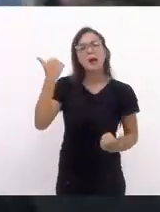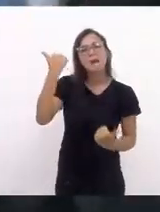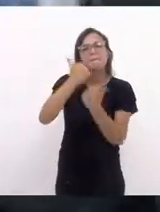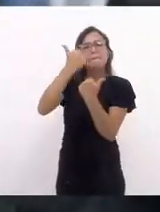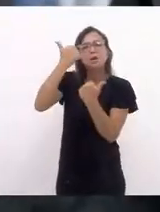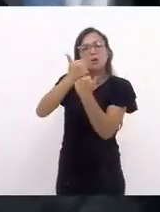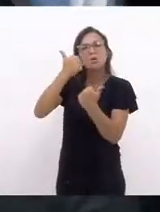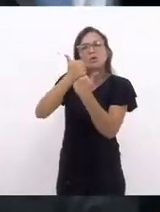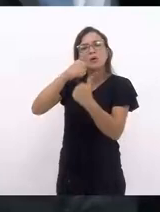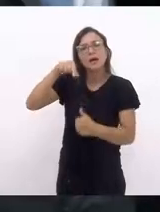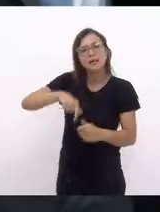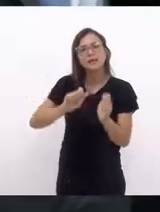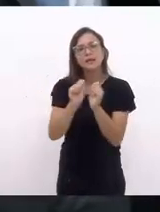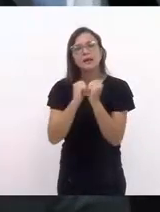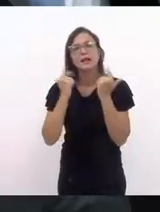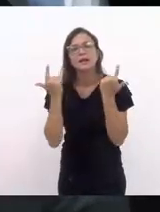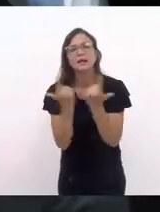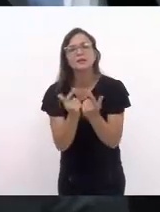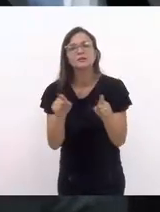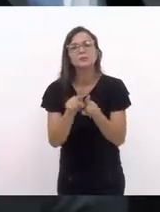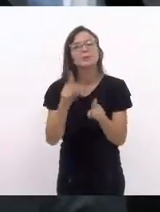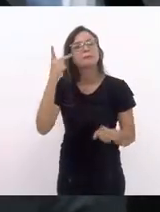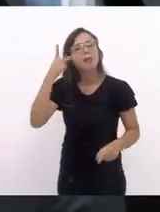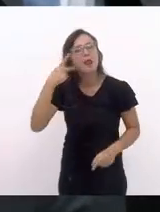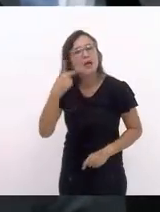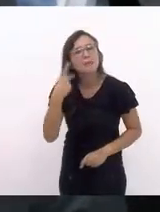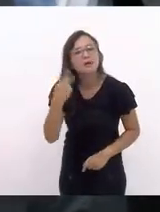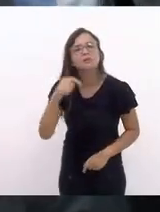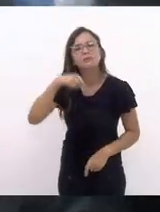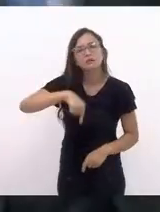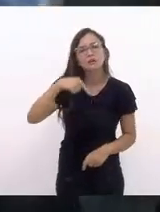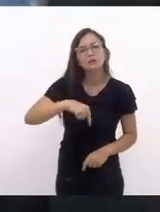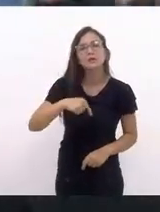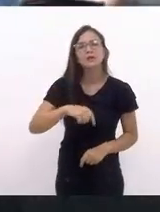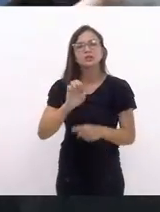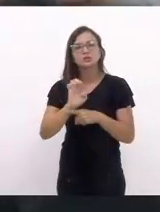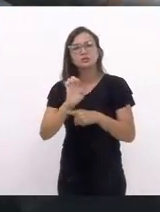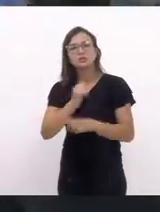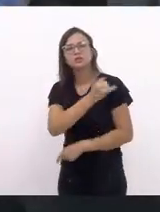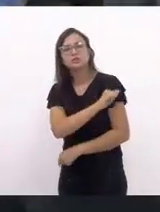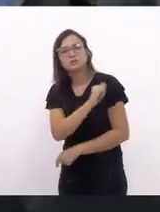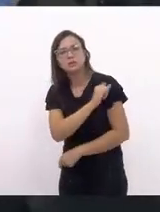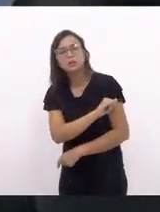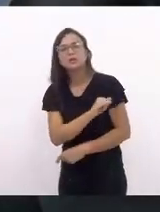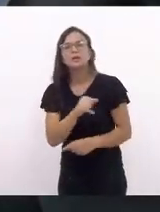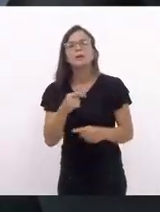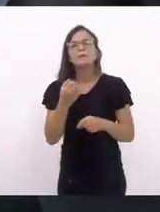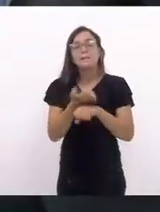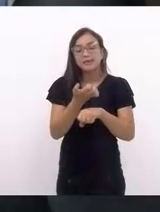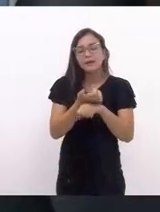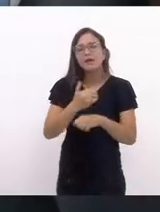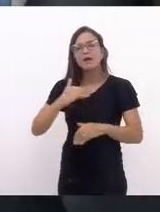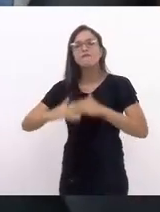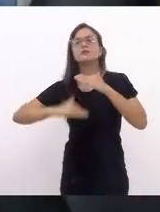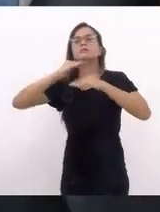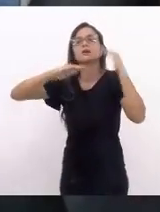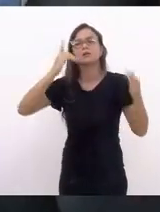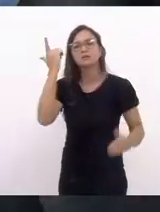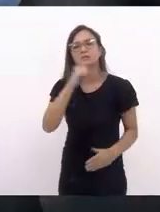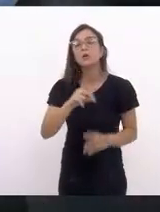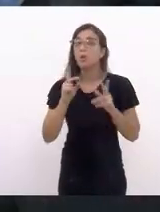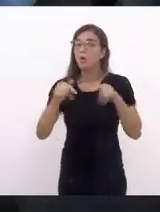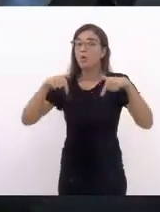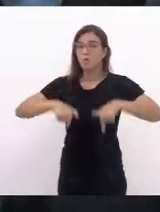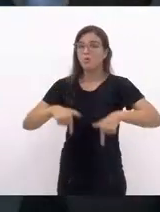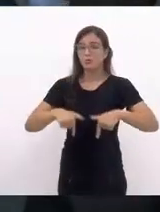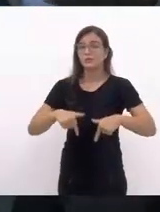ao Parlamento do Estado do Rio de Janeiro para que a gente pudesse avançar com a matéria como aconteceu aqui hoje